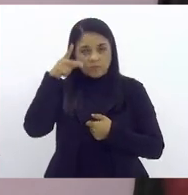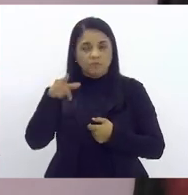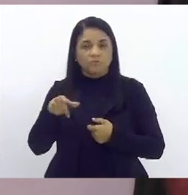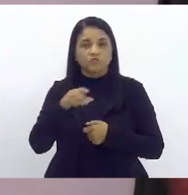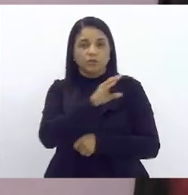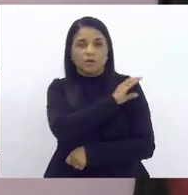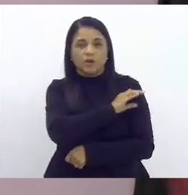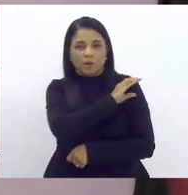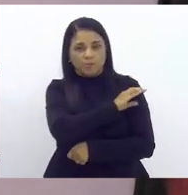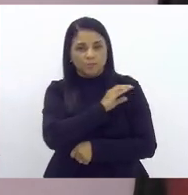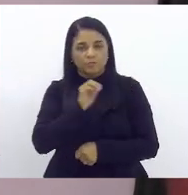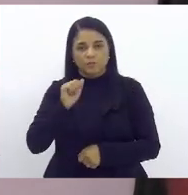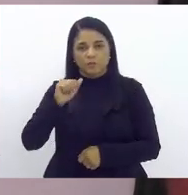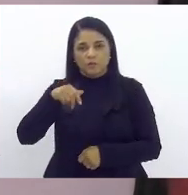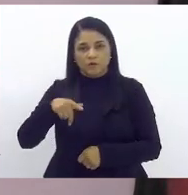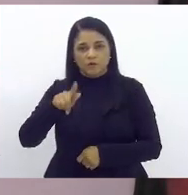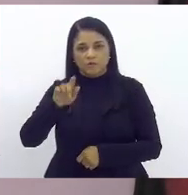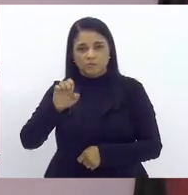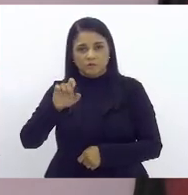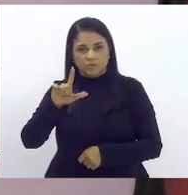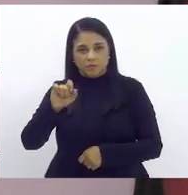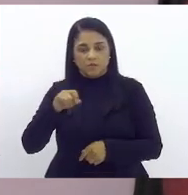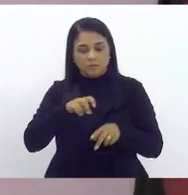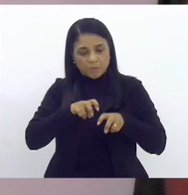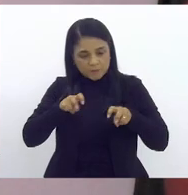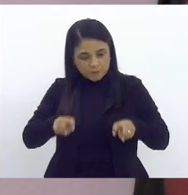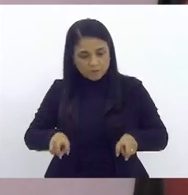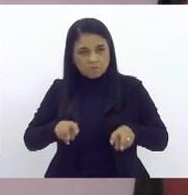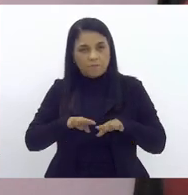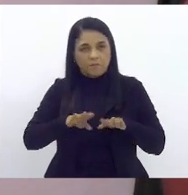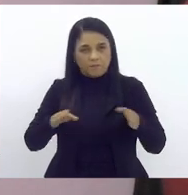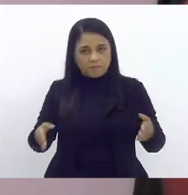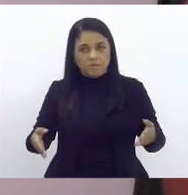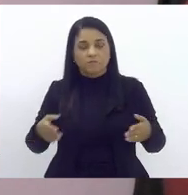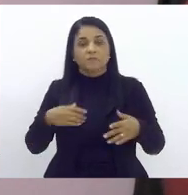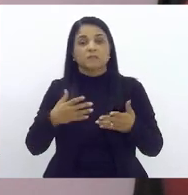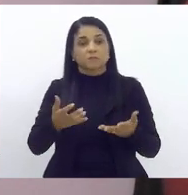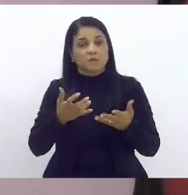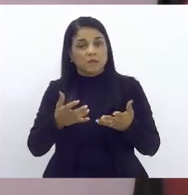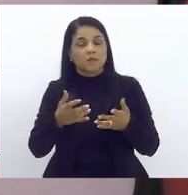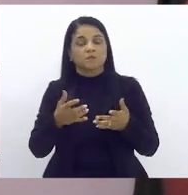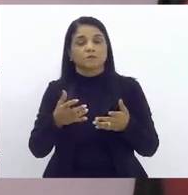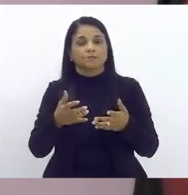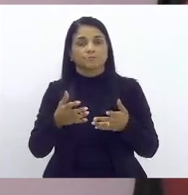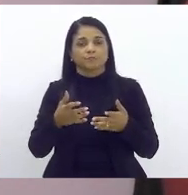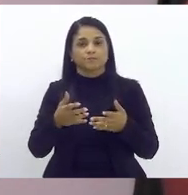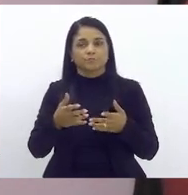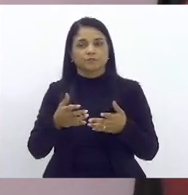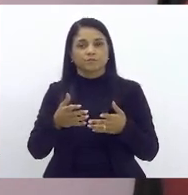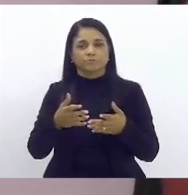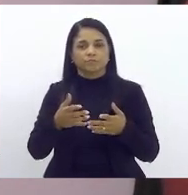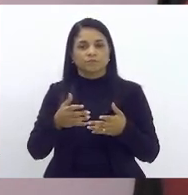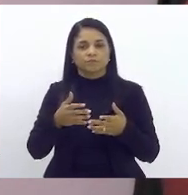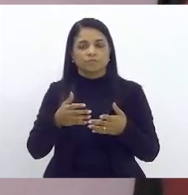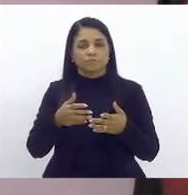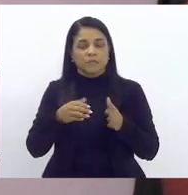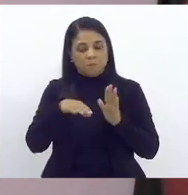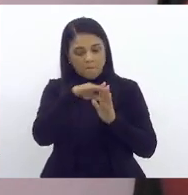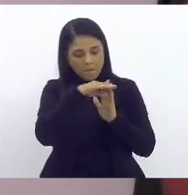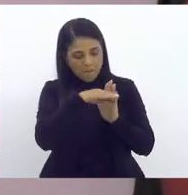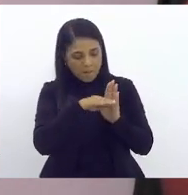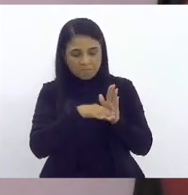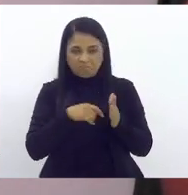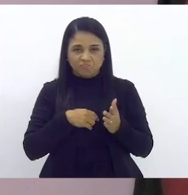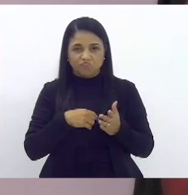aí? Estadual. A Ângela, toma assento aqui à mesa conosco. E eu quero também, não está aqui no meu script, mas